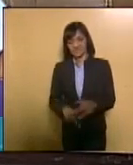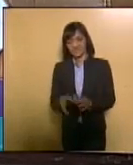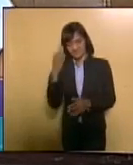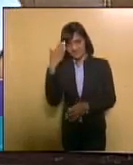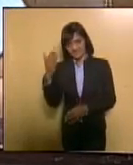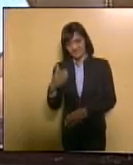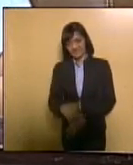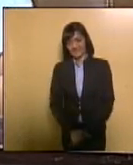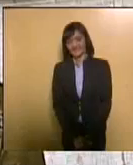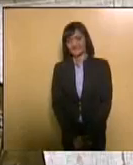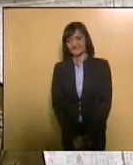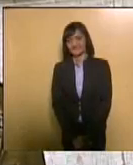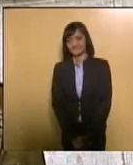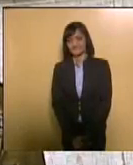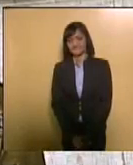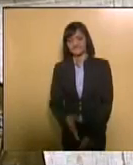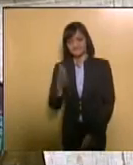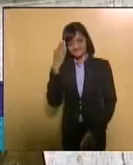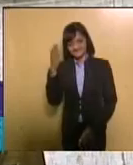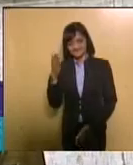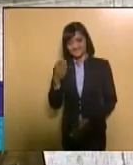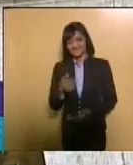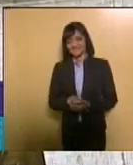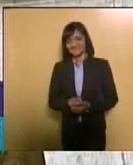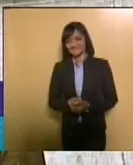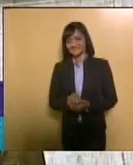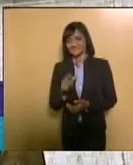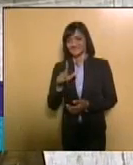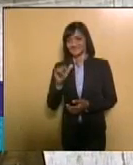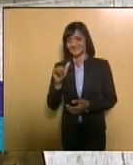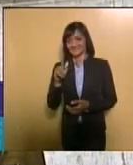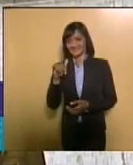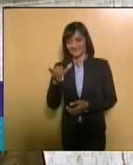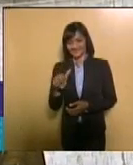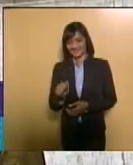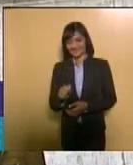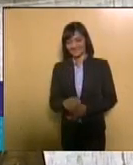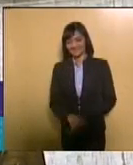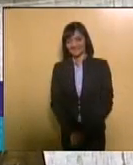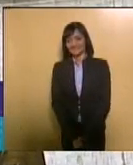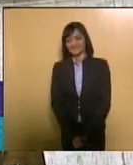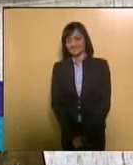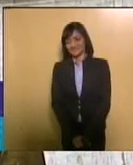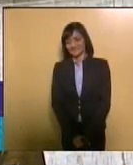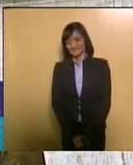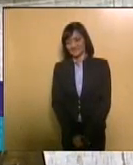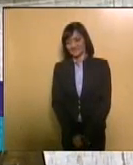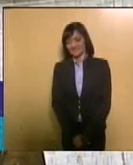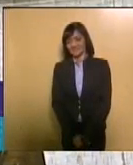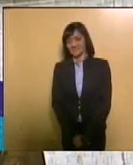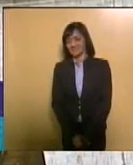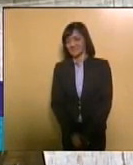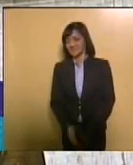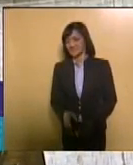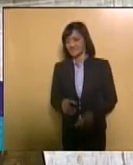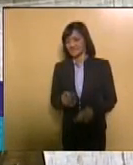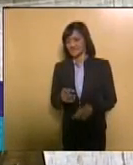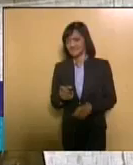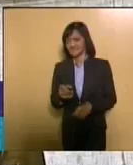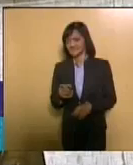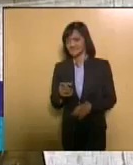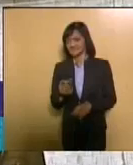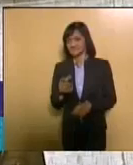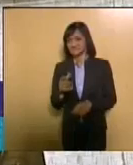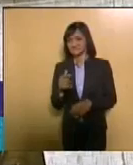obrigada obrigada eu passo para Lídia eh Na verdade até o momento quase que não tem